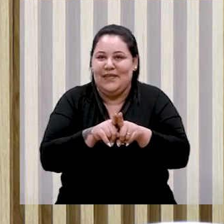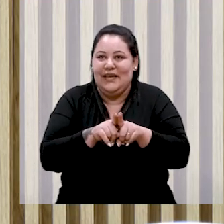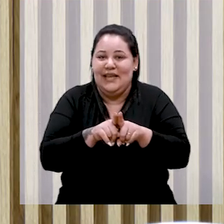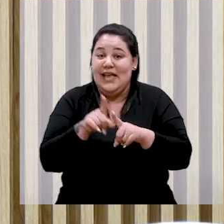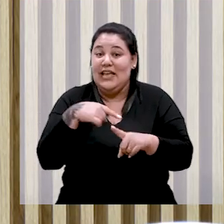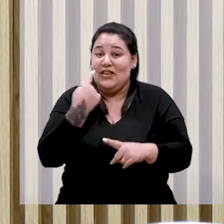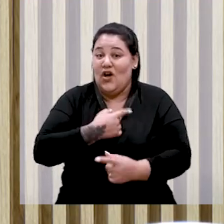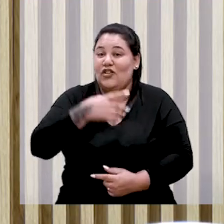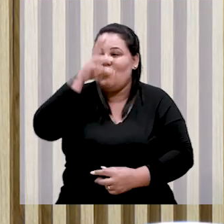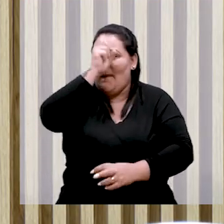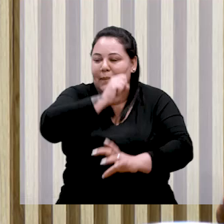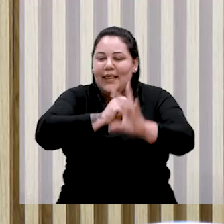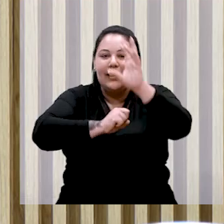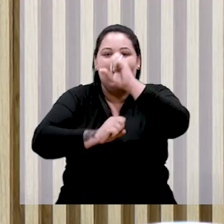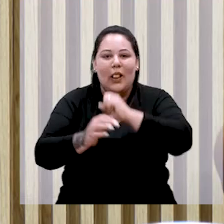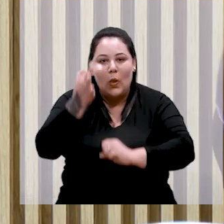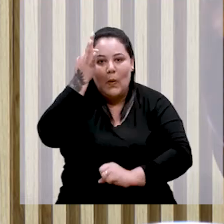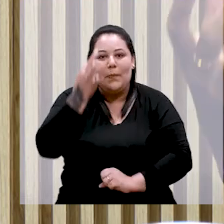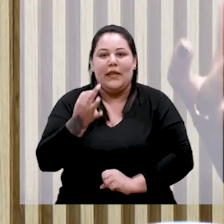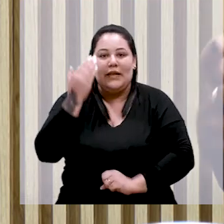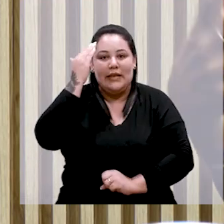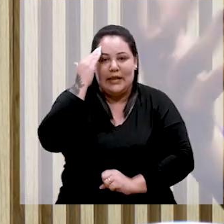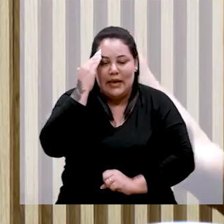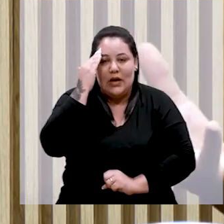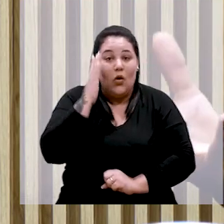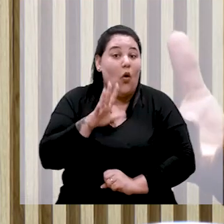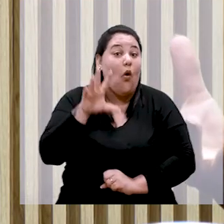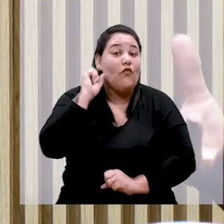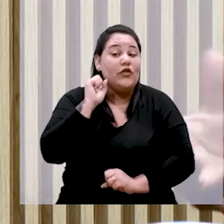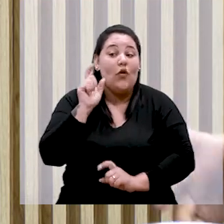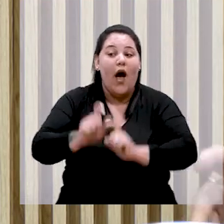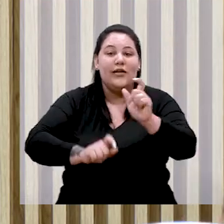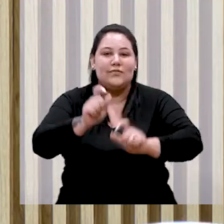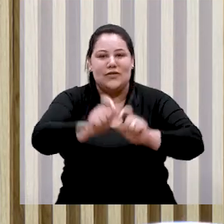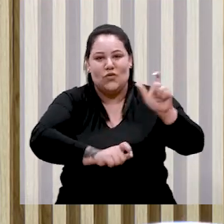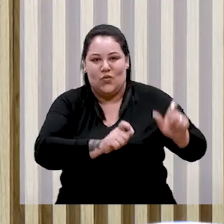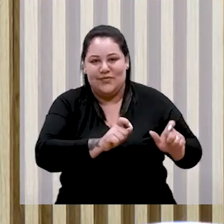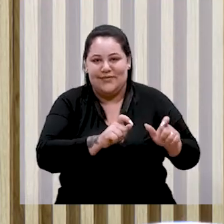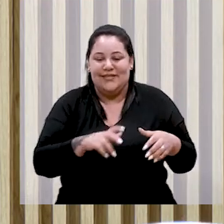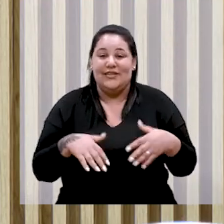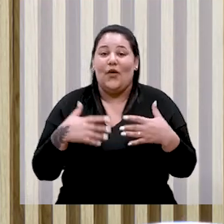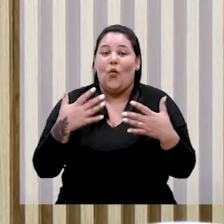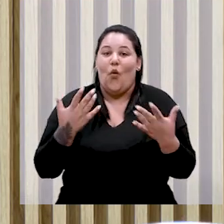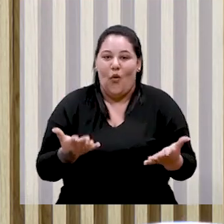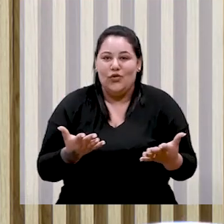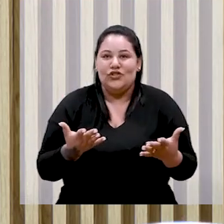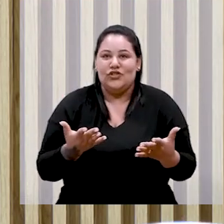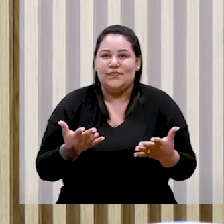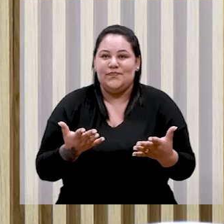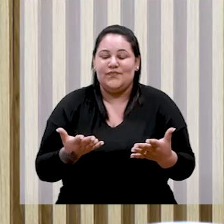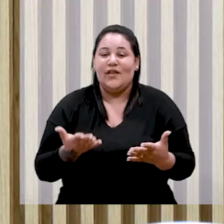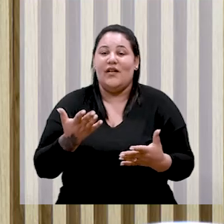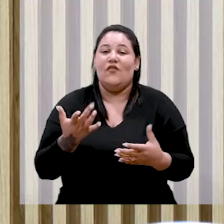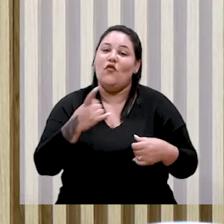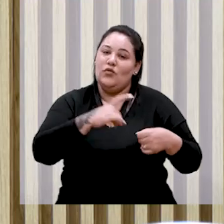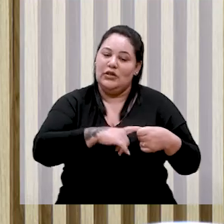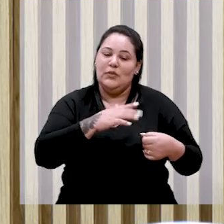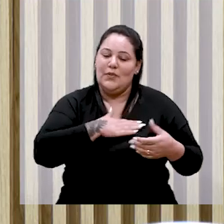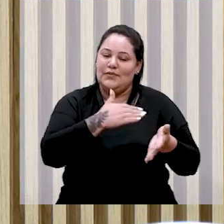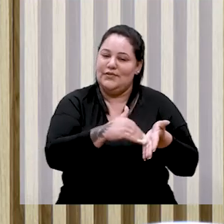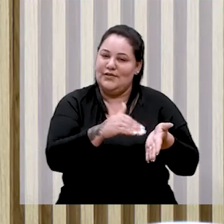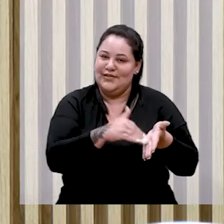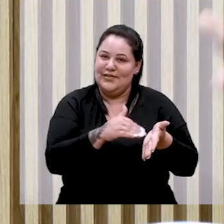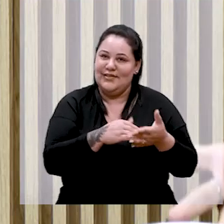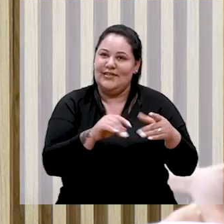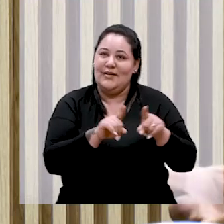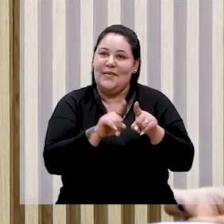vai aprendendo e vai entendendo isso ouvindo as pessoas, né? Então, hoje, de volta ao meu gabinete, assim